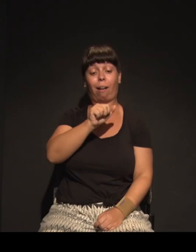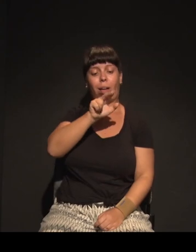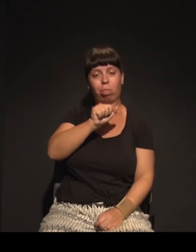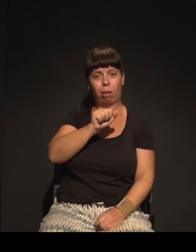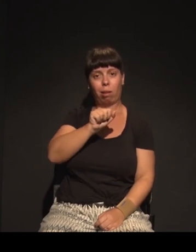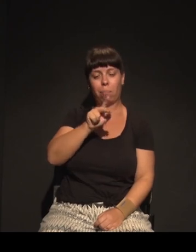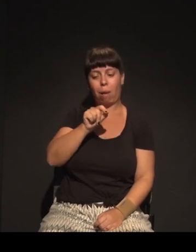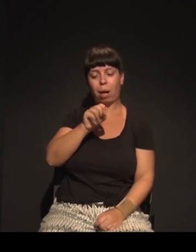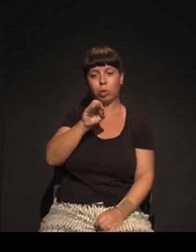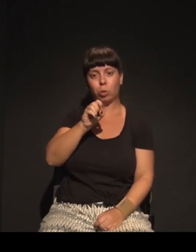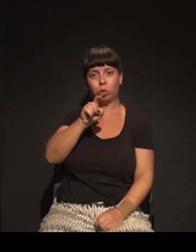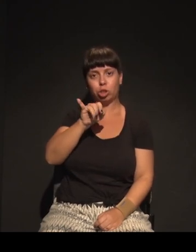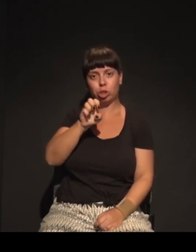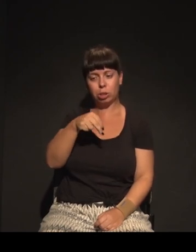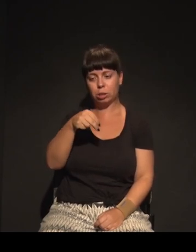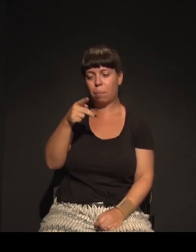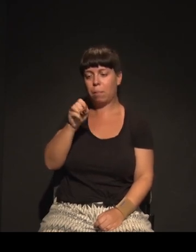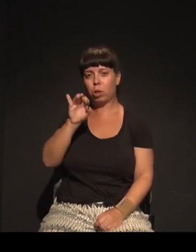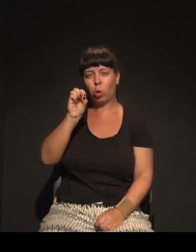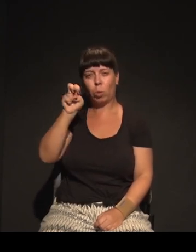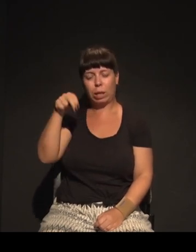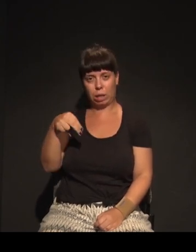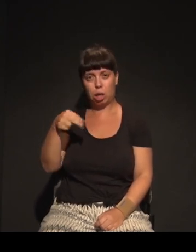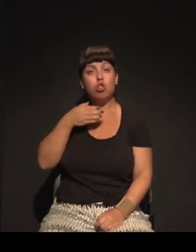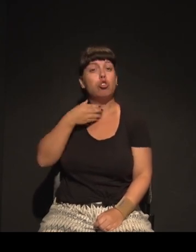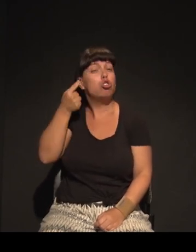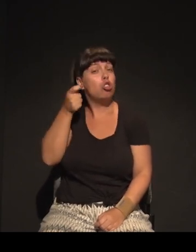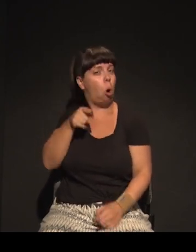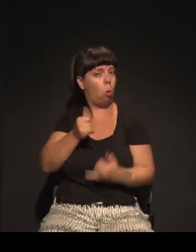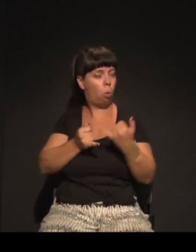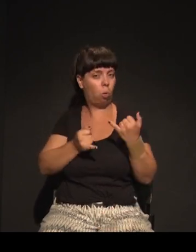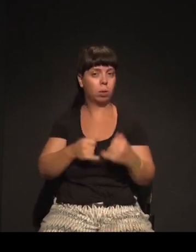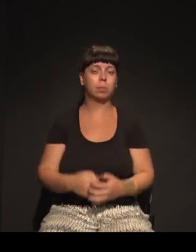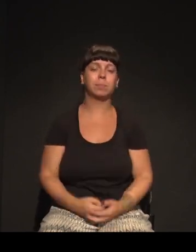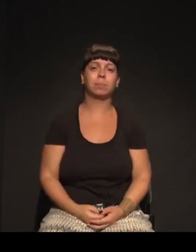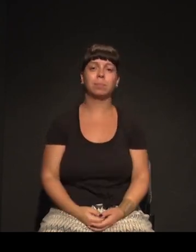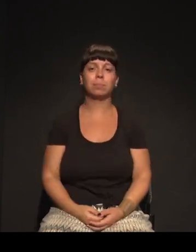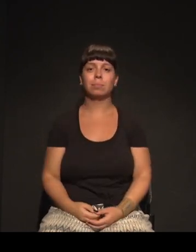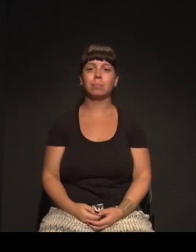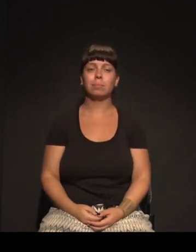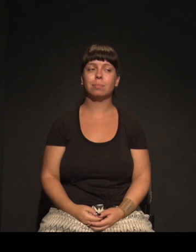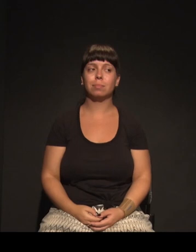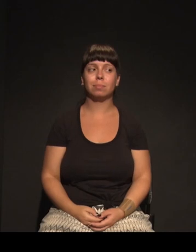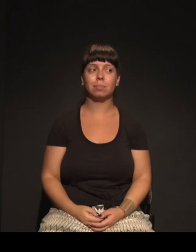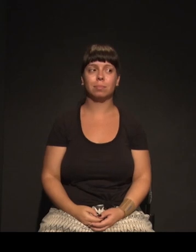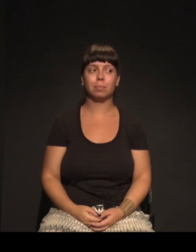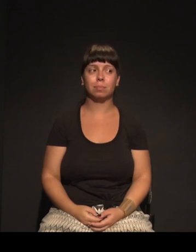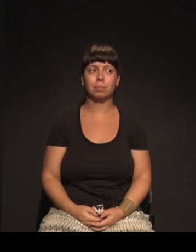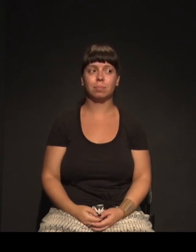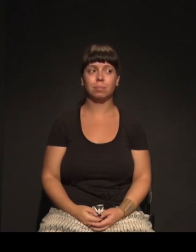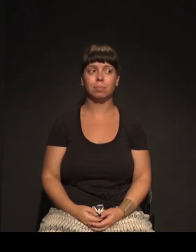na minha aldeia tem baixo tietê na rampa calhar é